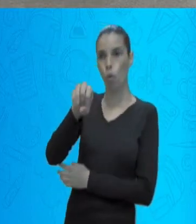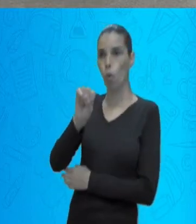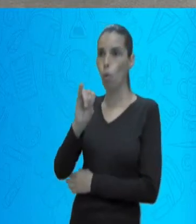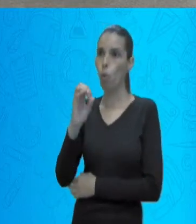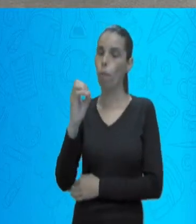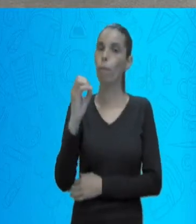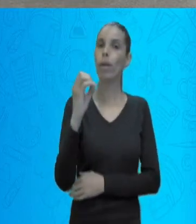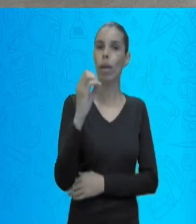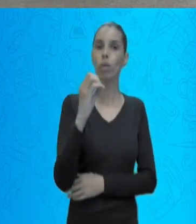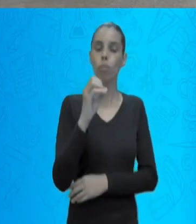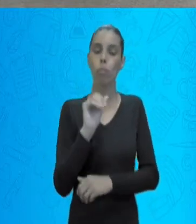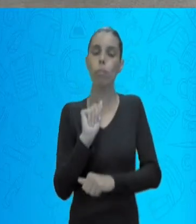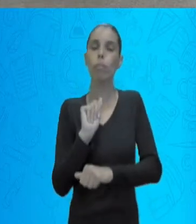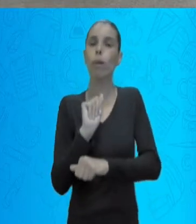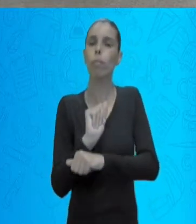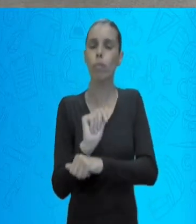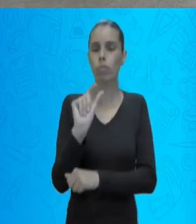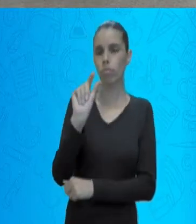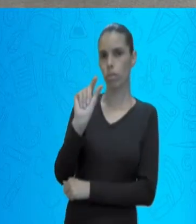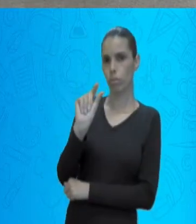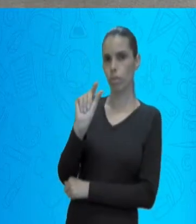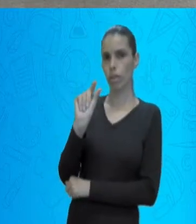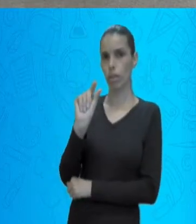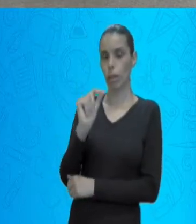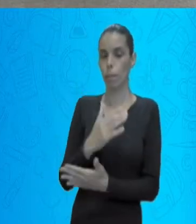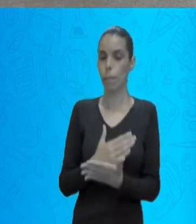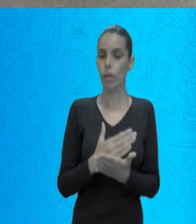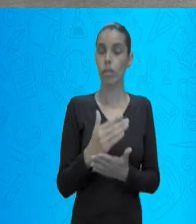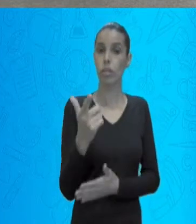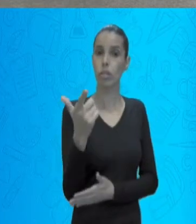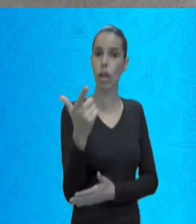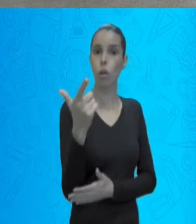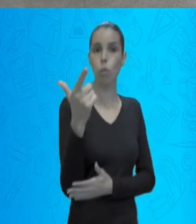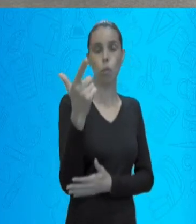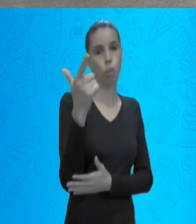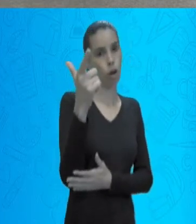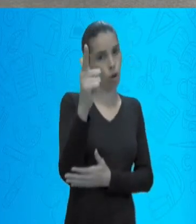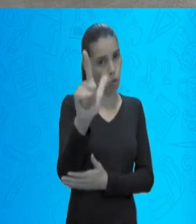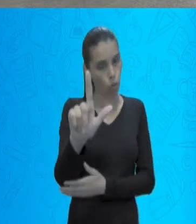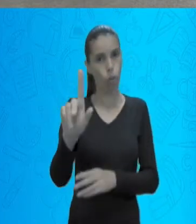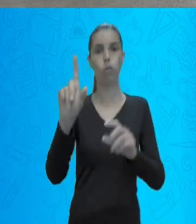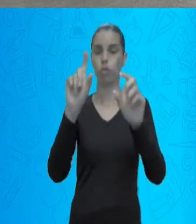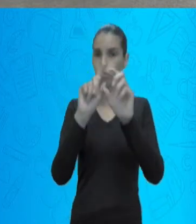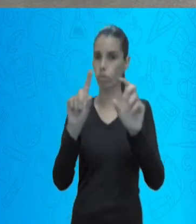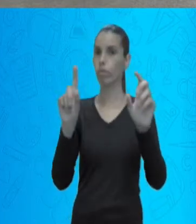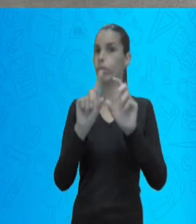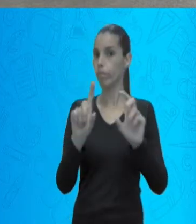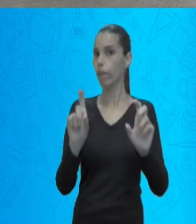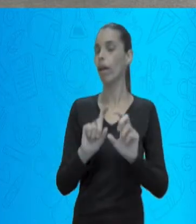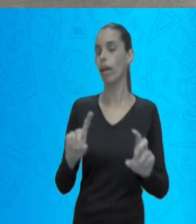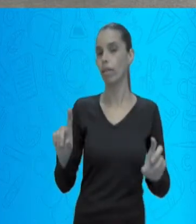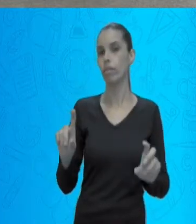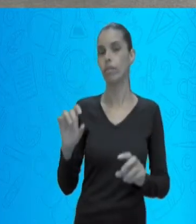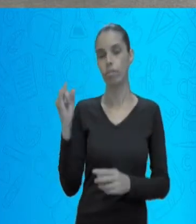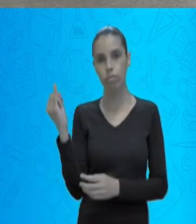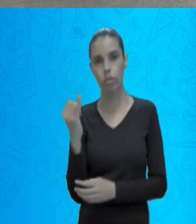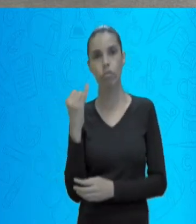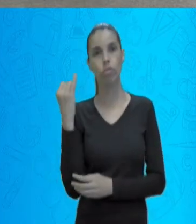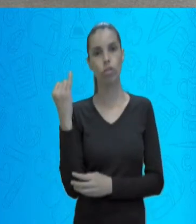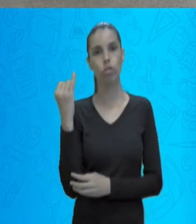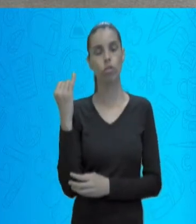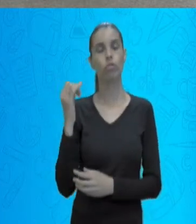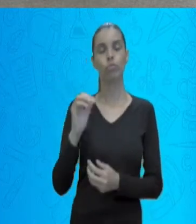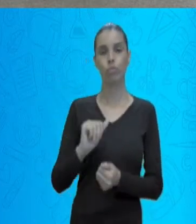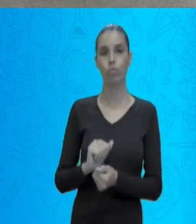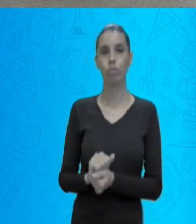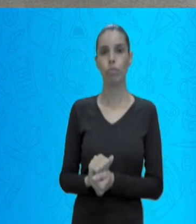aquele assunto, eu vou surgir outro assunto vai começar a ser falado. Então, aí sim eu uso o ponto final, eu estou dando